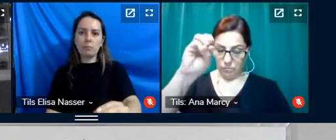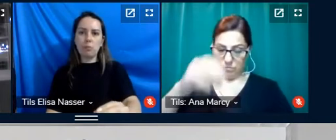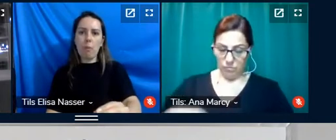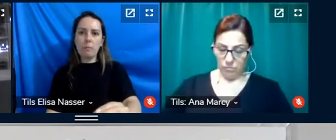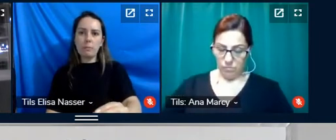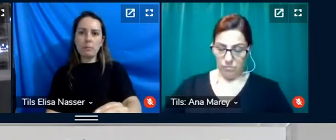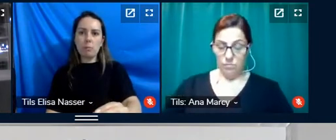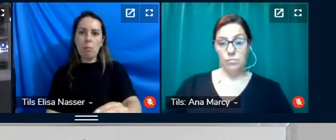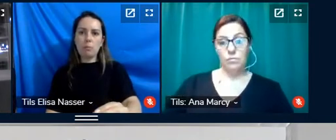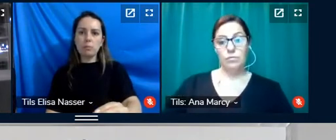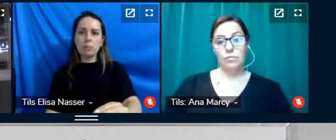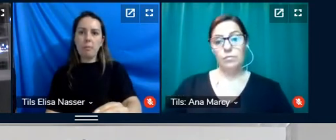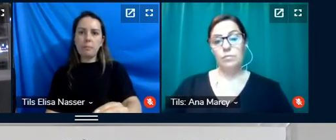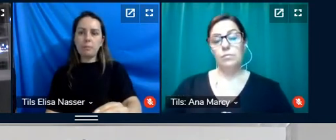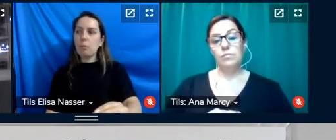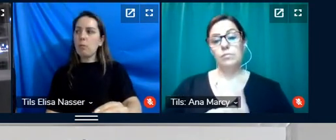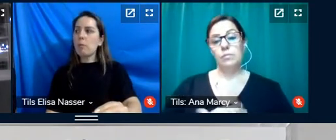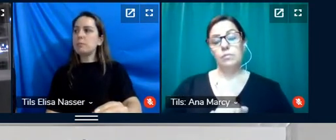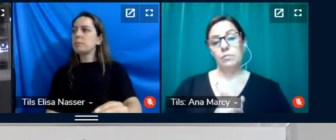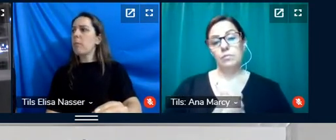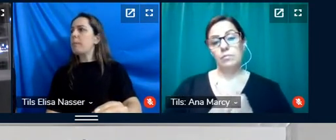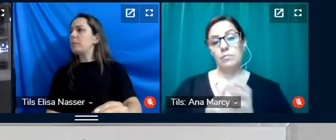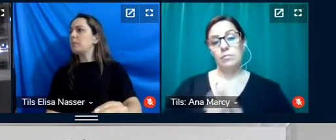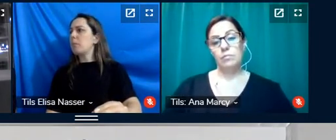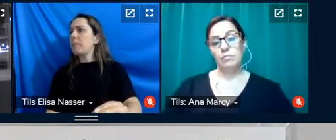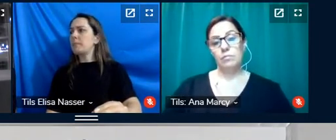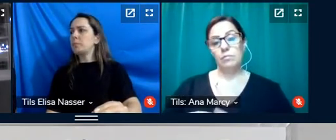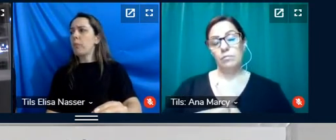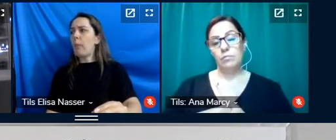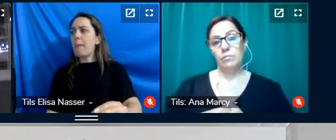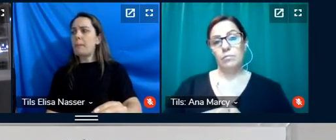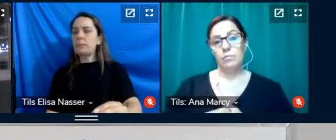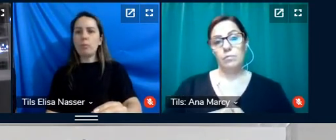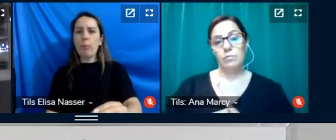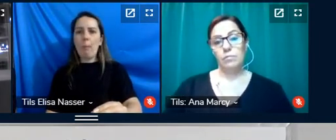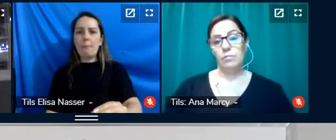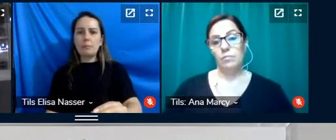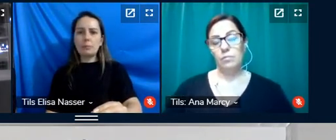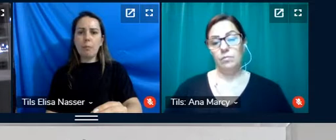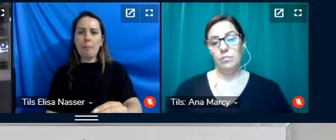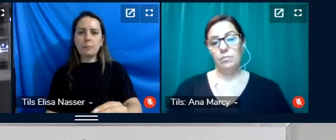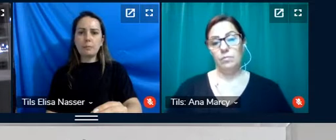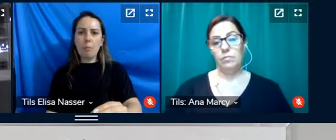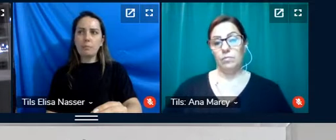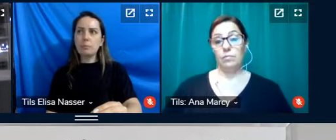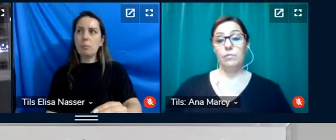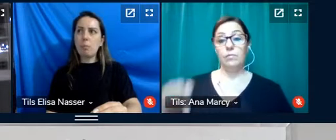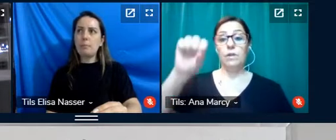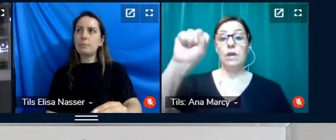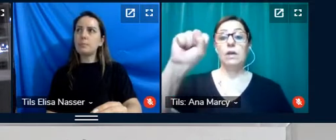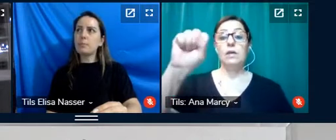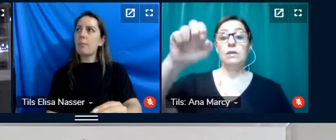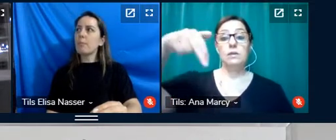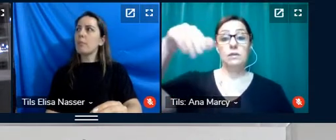Então, Fy é igual a 100. Seno de 30 é 0,5, né?